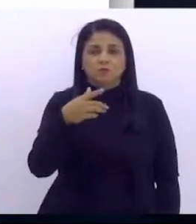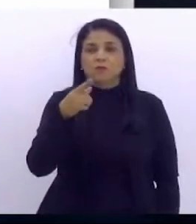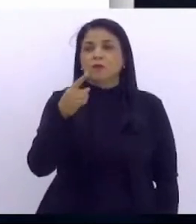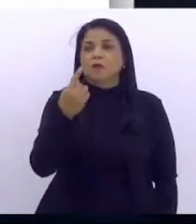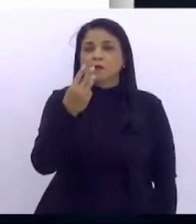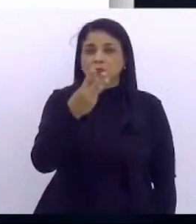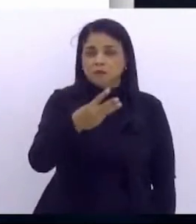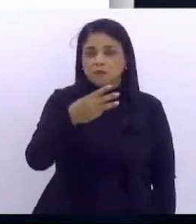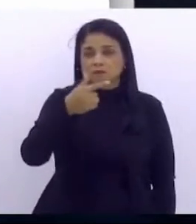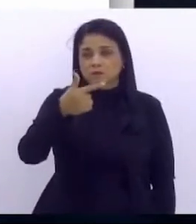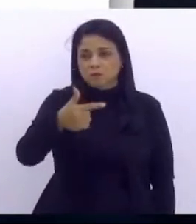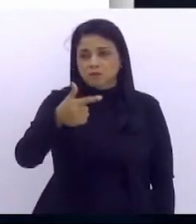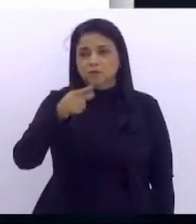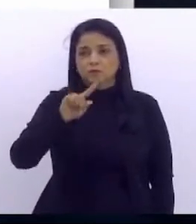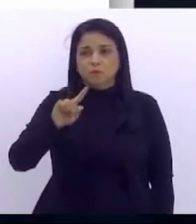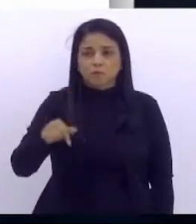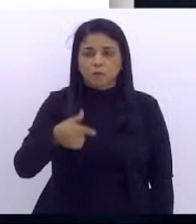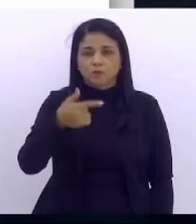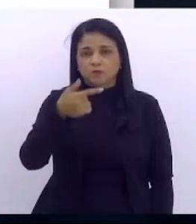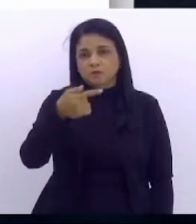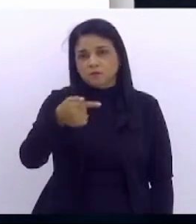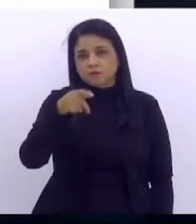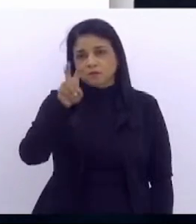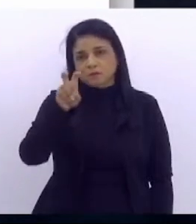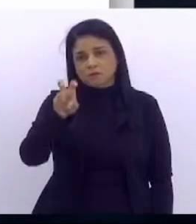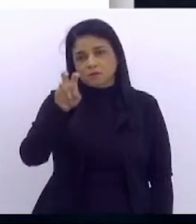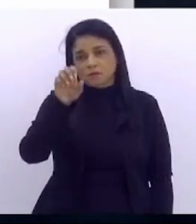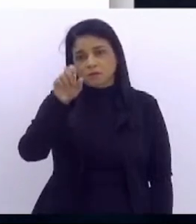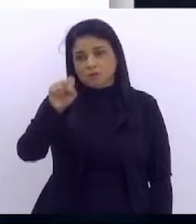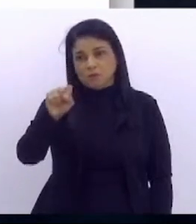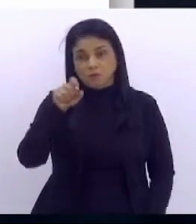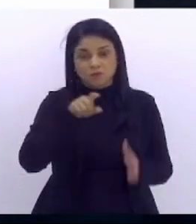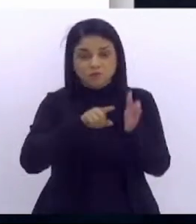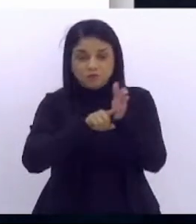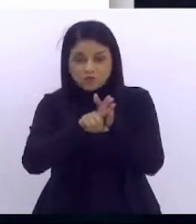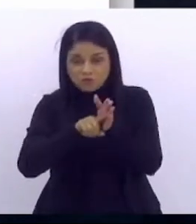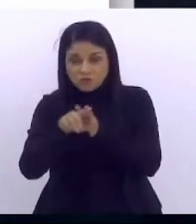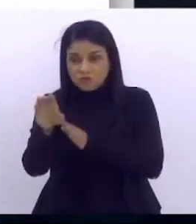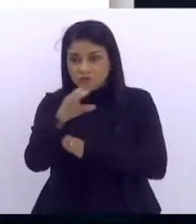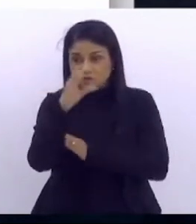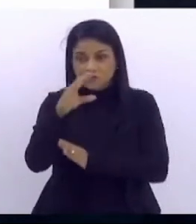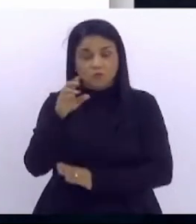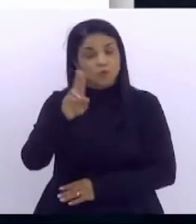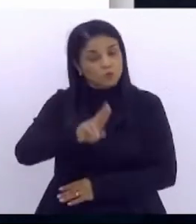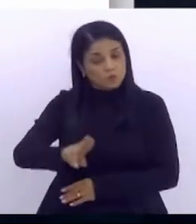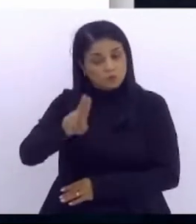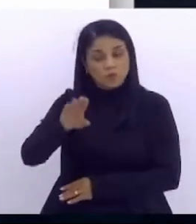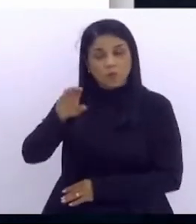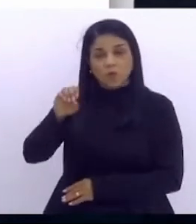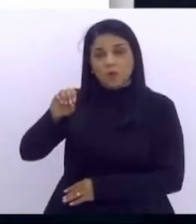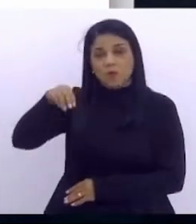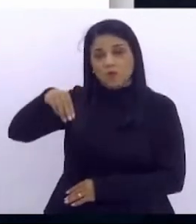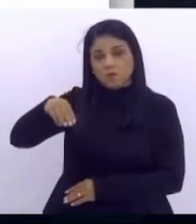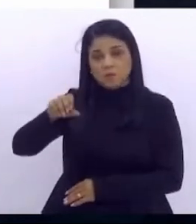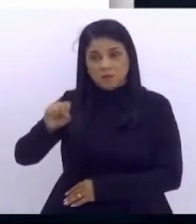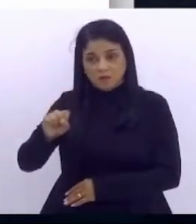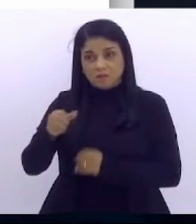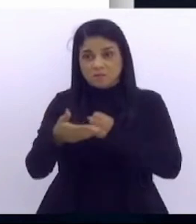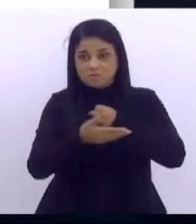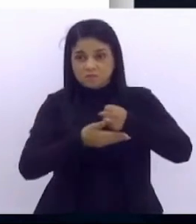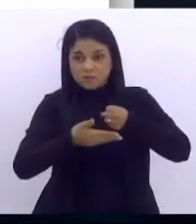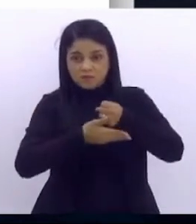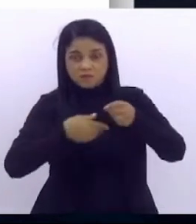ano. E isso, como eu falei, estudo científico, gente, usado pela OMS, e estão aí embasando as